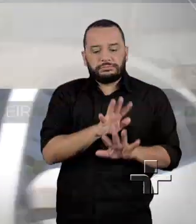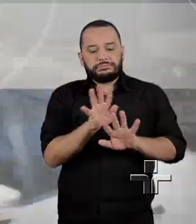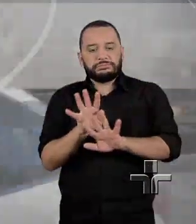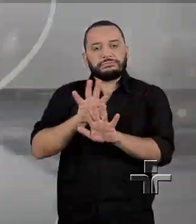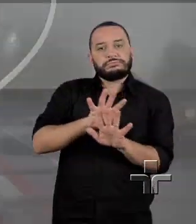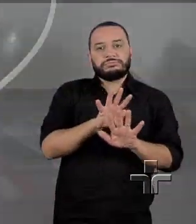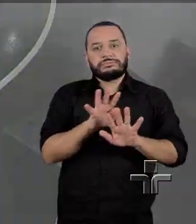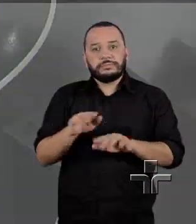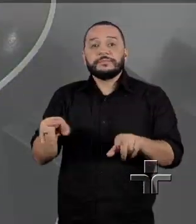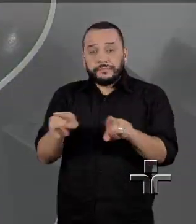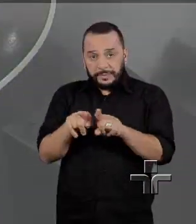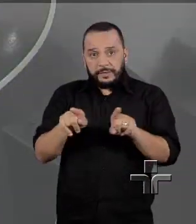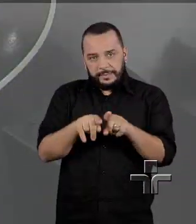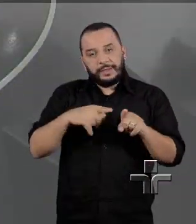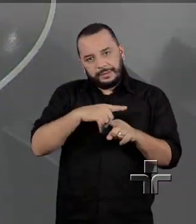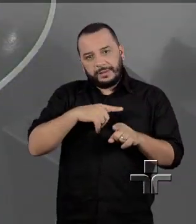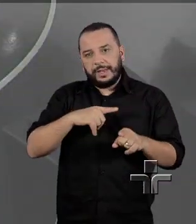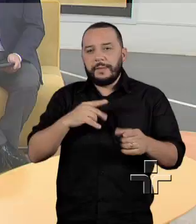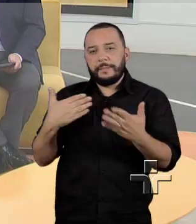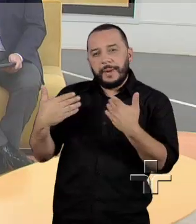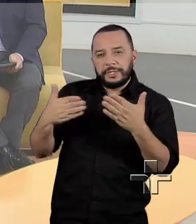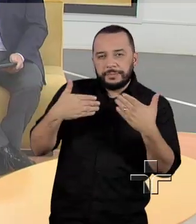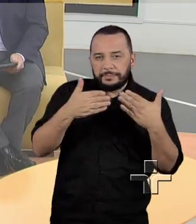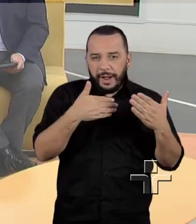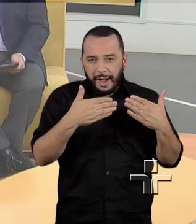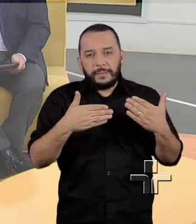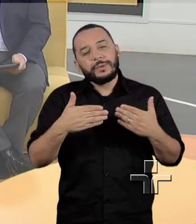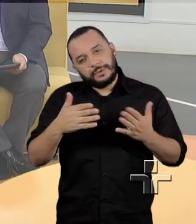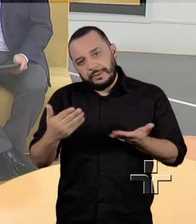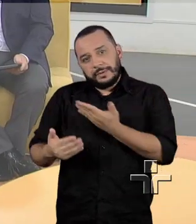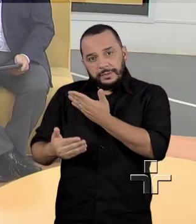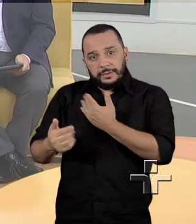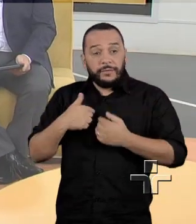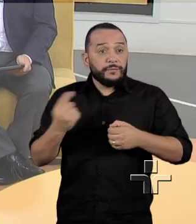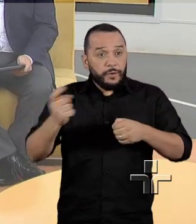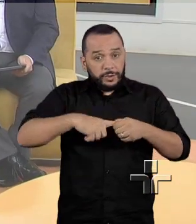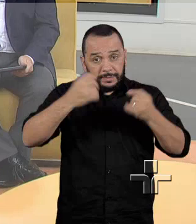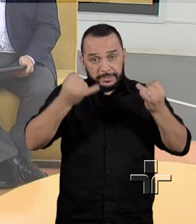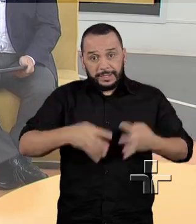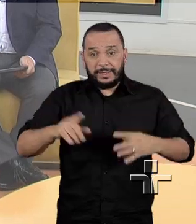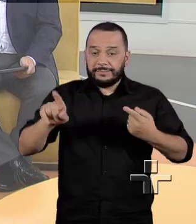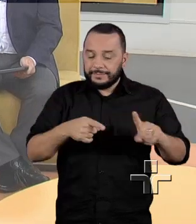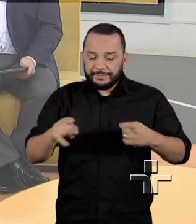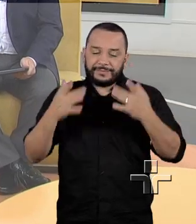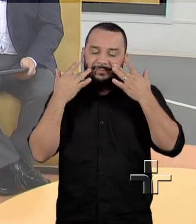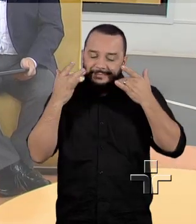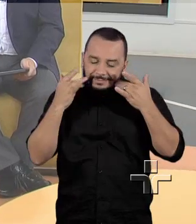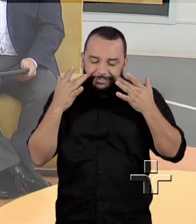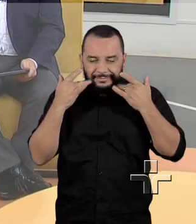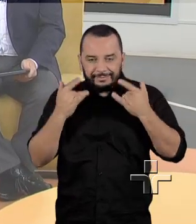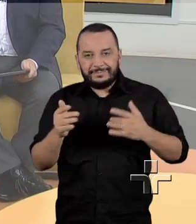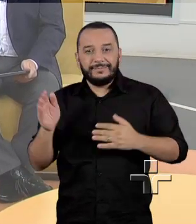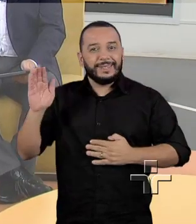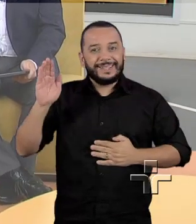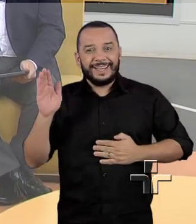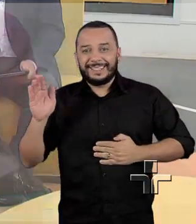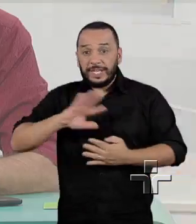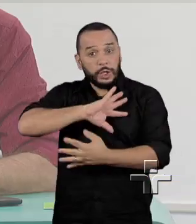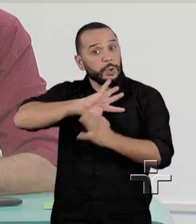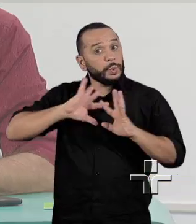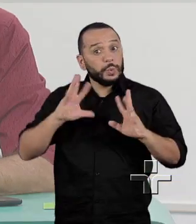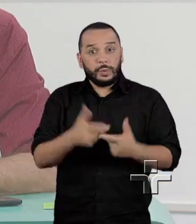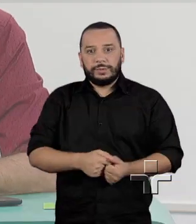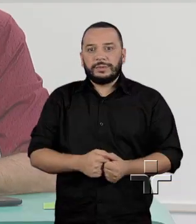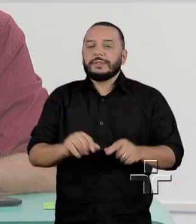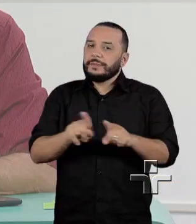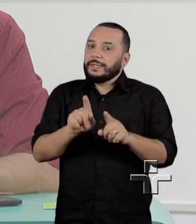Nos serviços em forma de bate-papo. E a gente volta para falar de música, teatro, dança, tudo ao mesmo tempo.